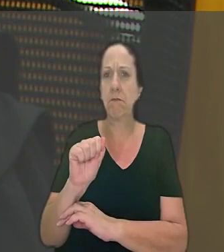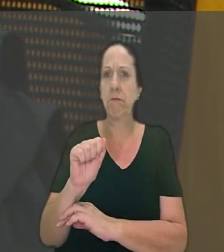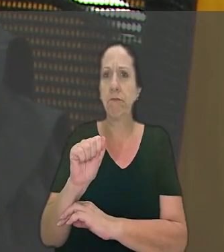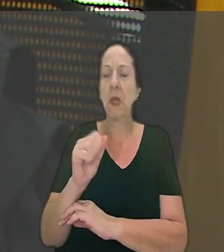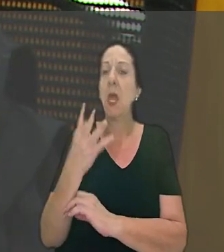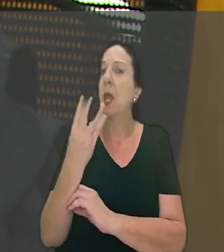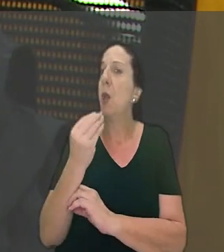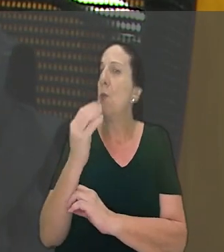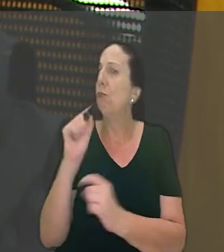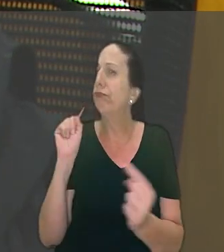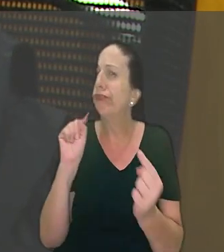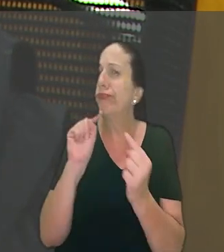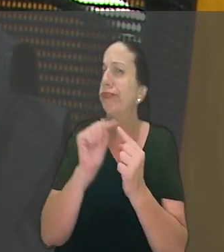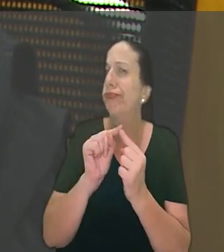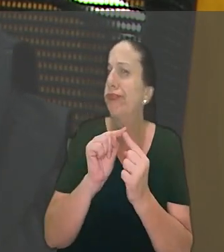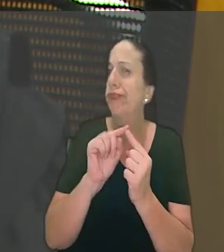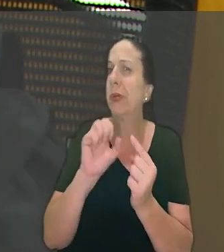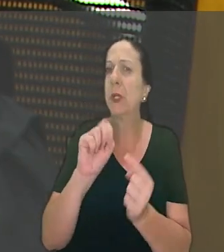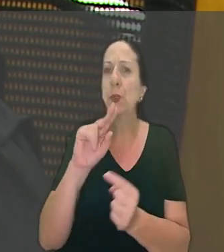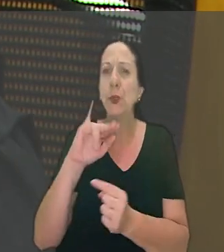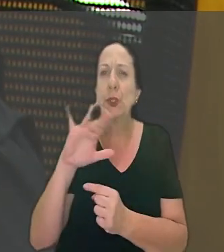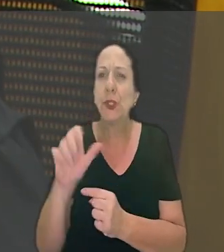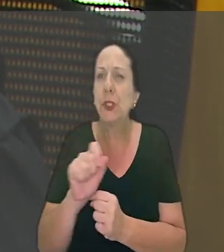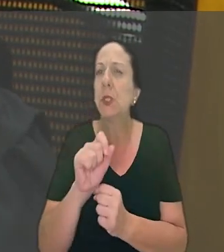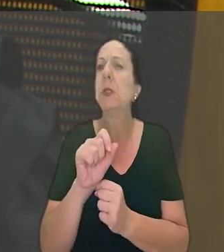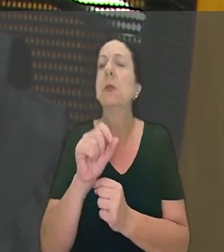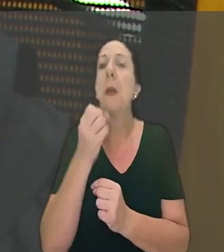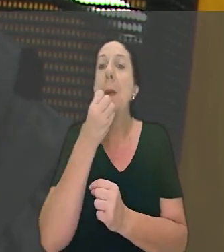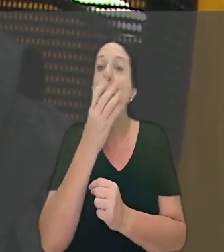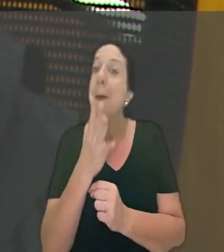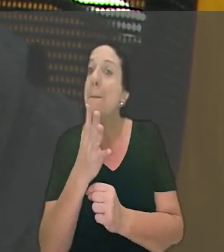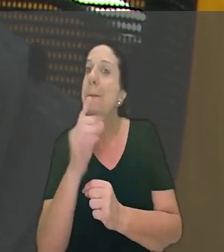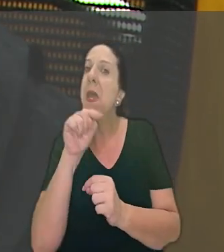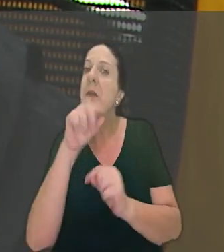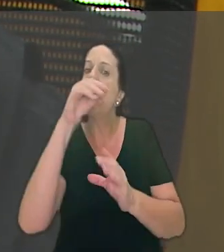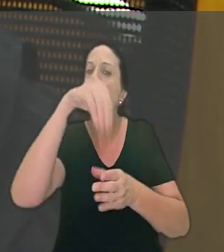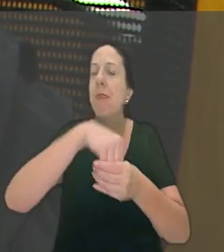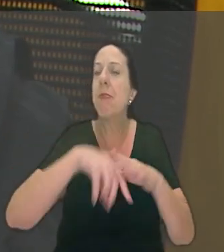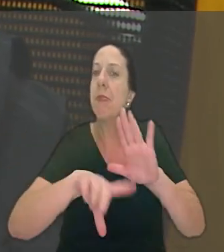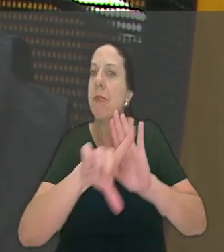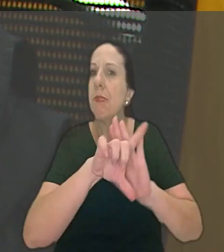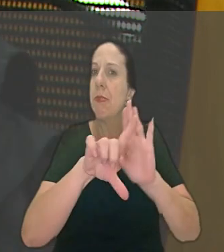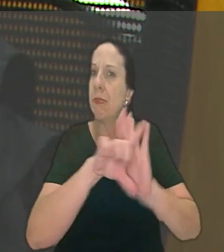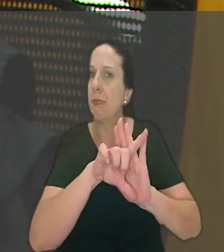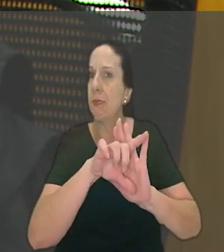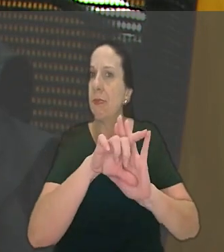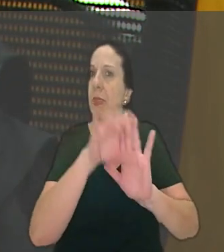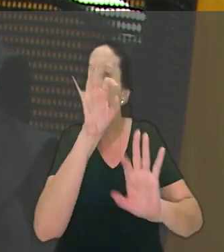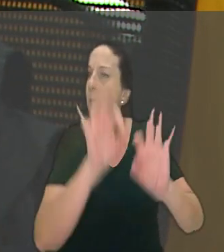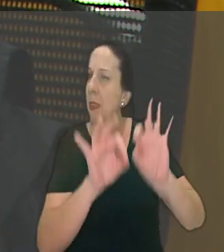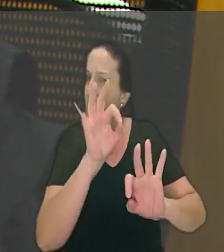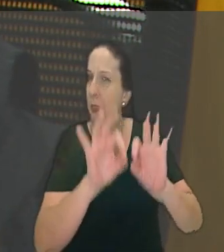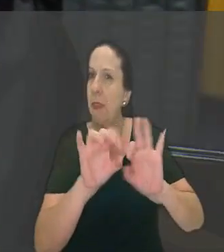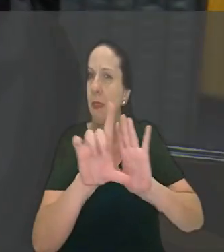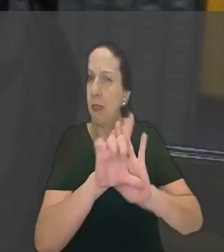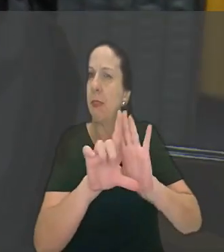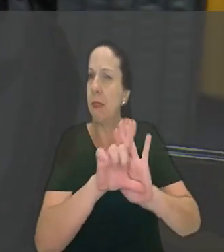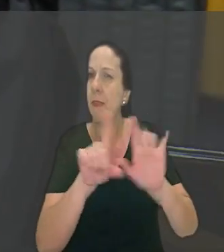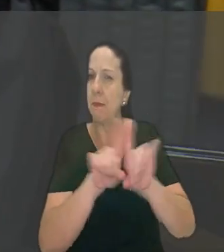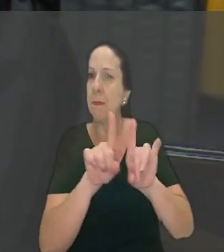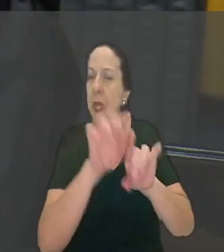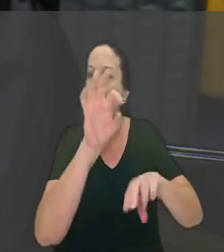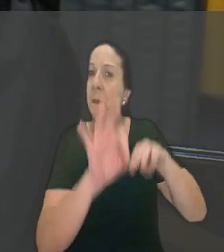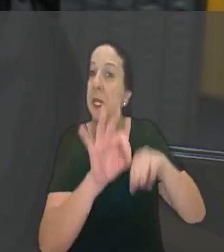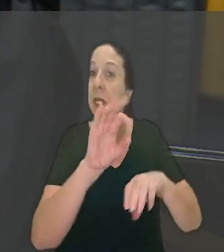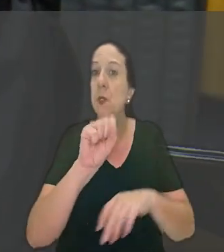bastante peculiar e tem objeto e sujeitos bem definidos na legislação, na doutrina e na jurisprudência. De acordo